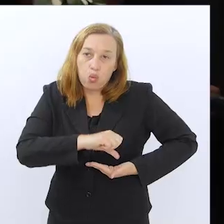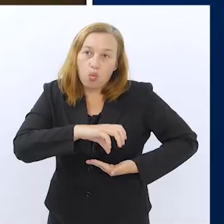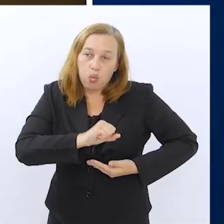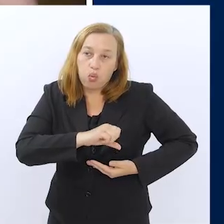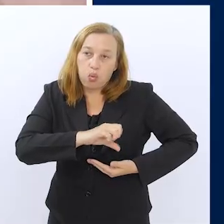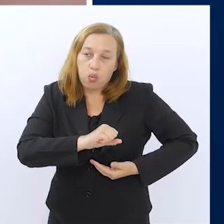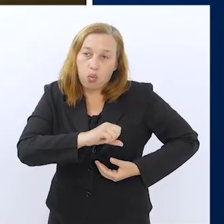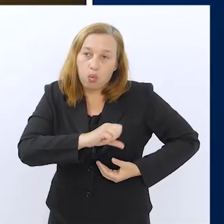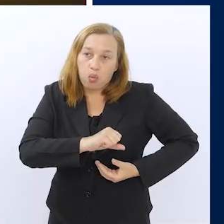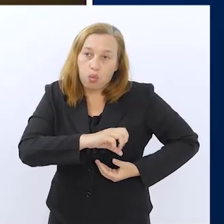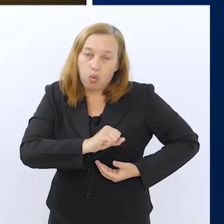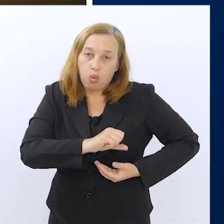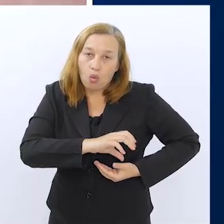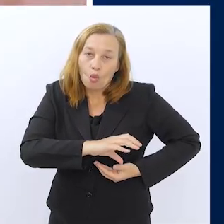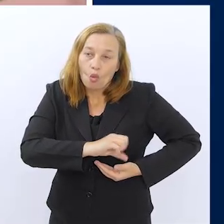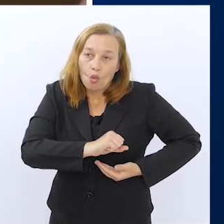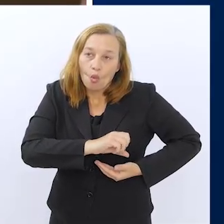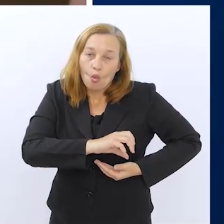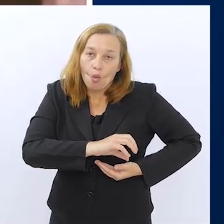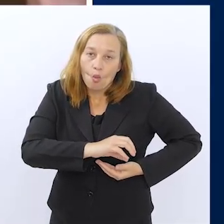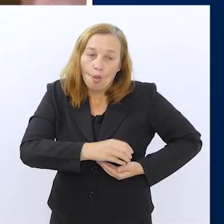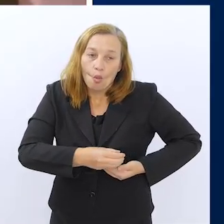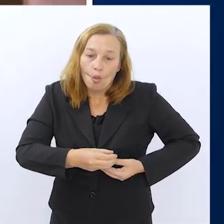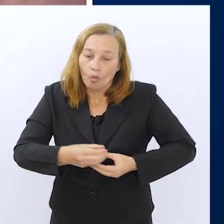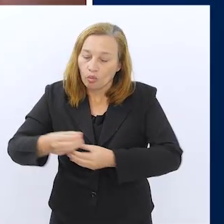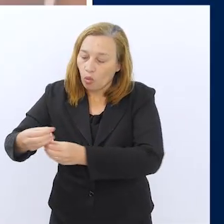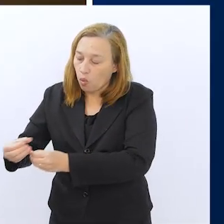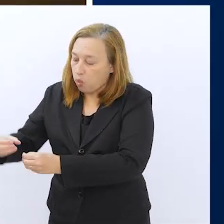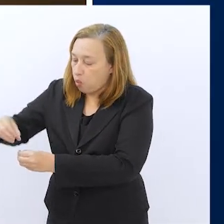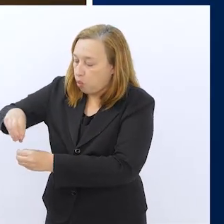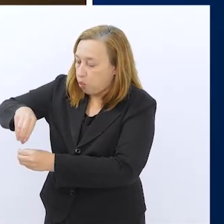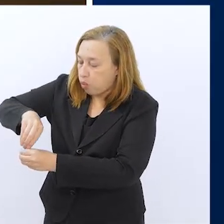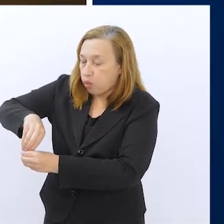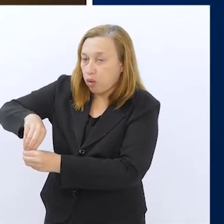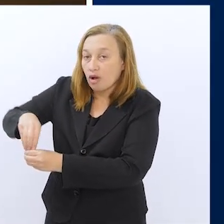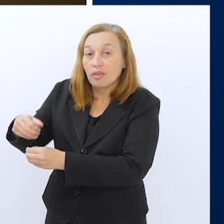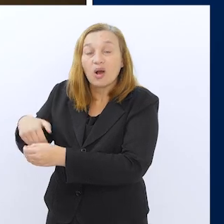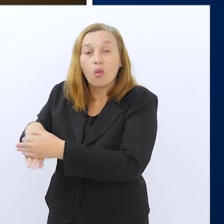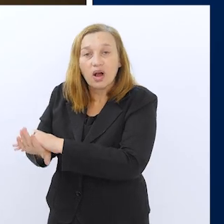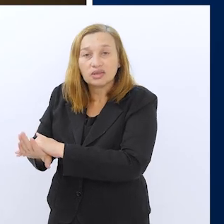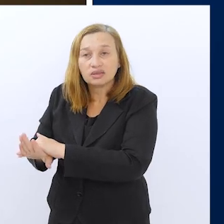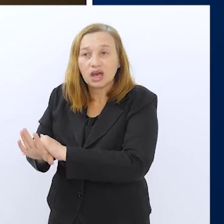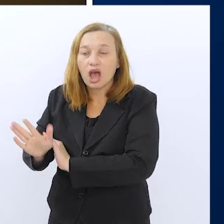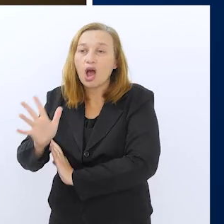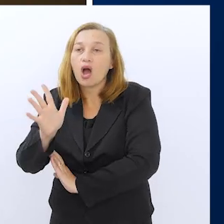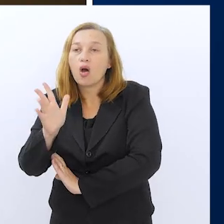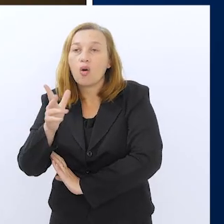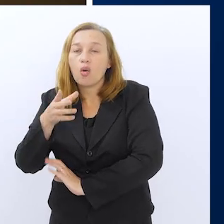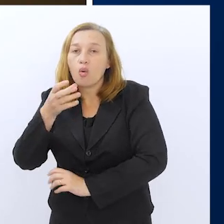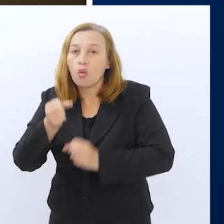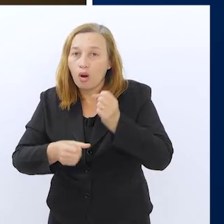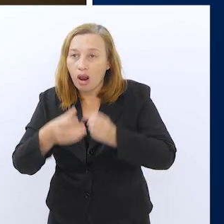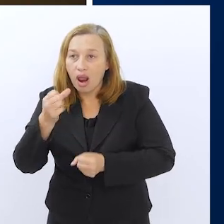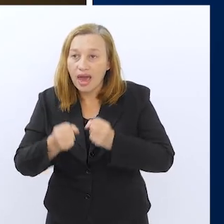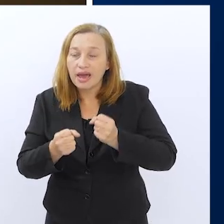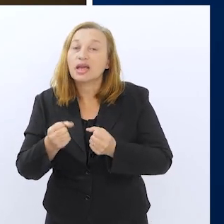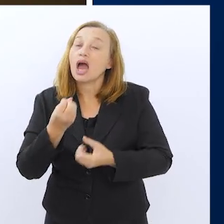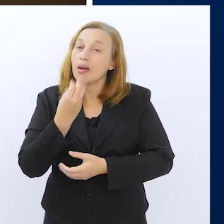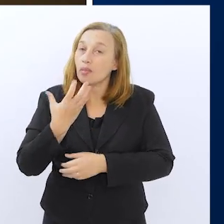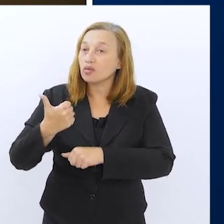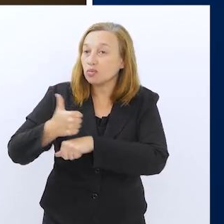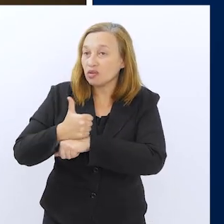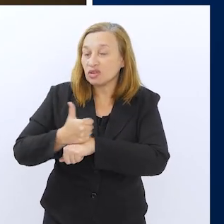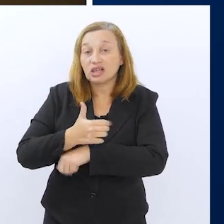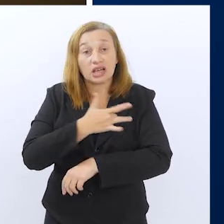dessa mama. A amamentação, ela é um mundo, tá? O mais importante é que você tenha profissionais